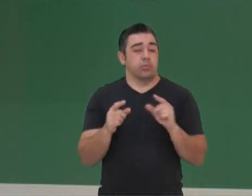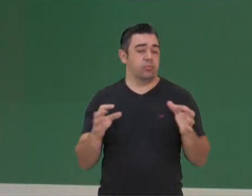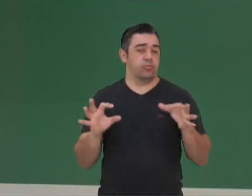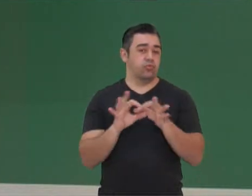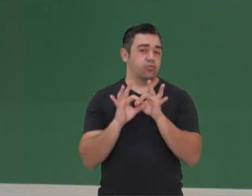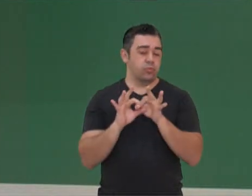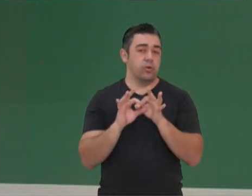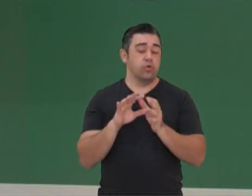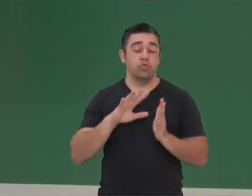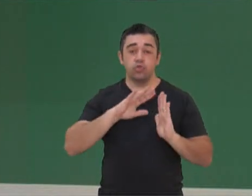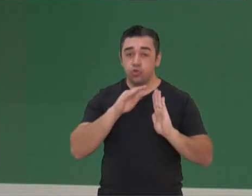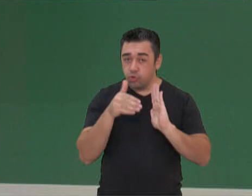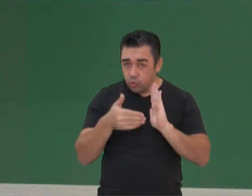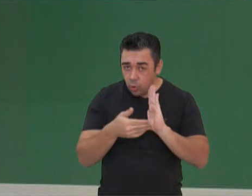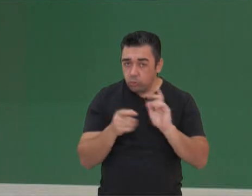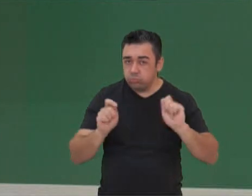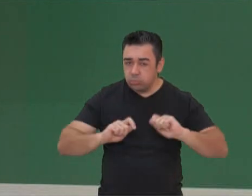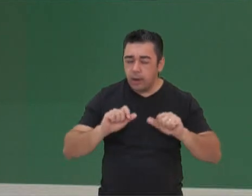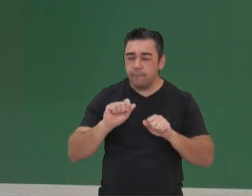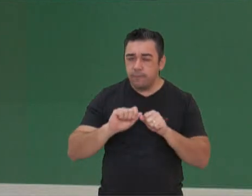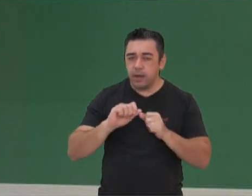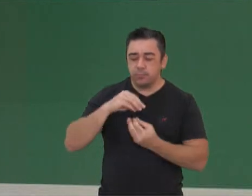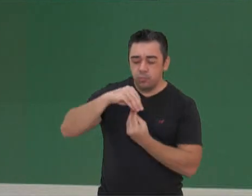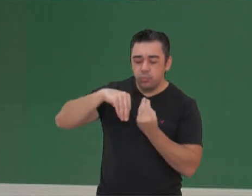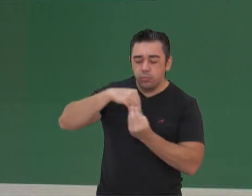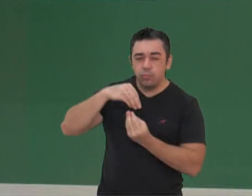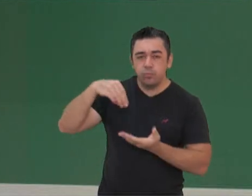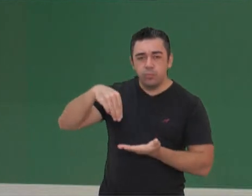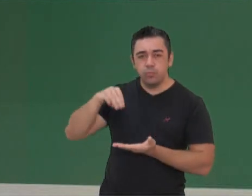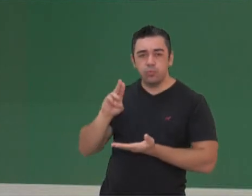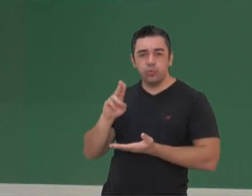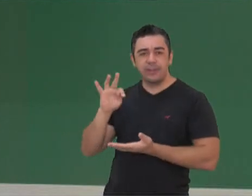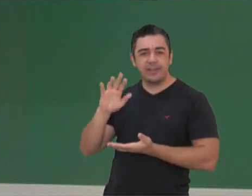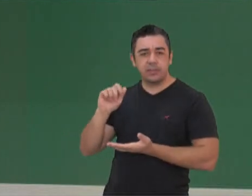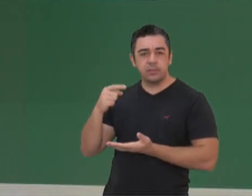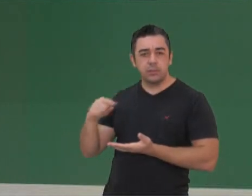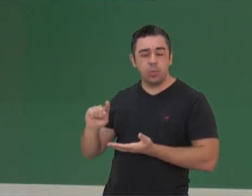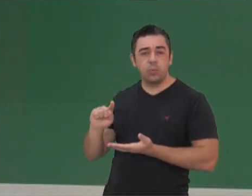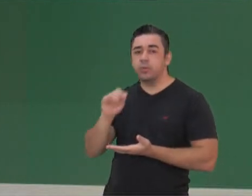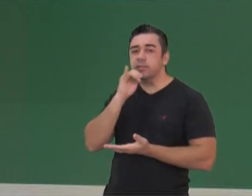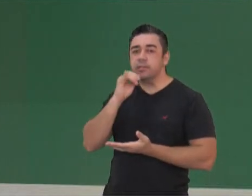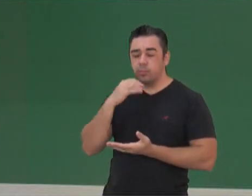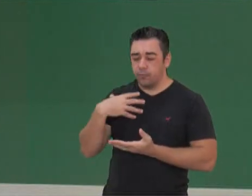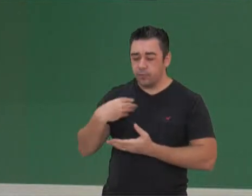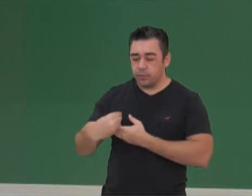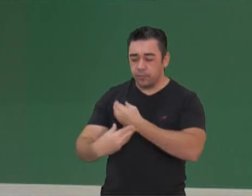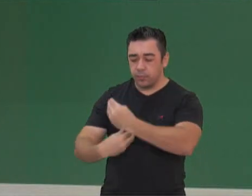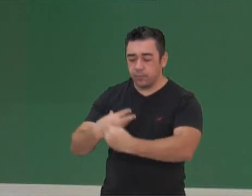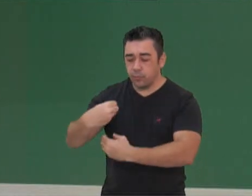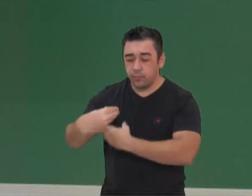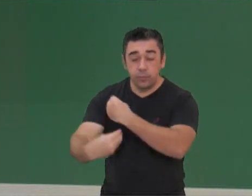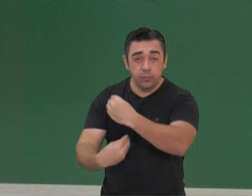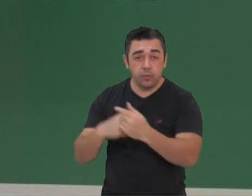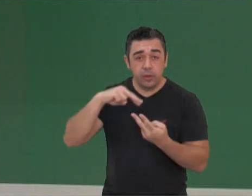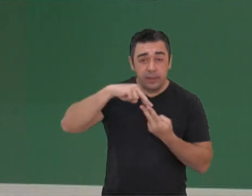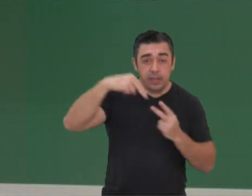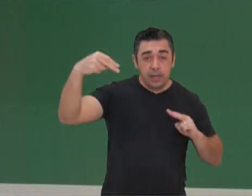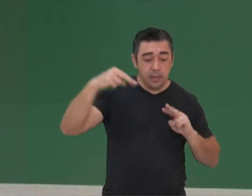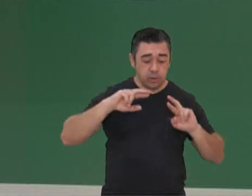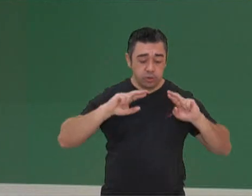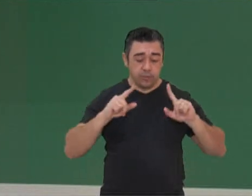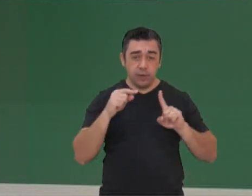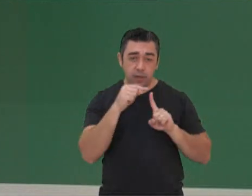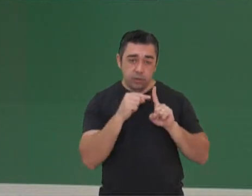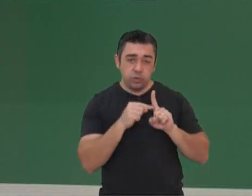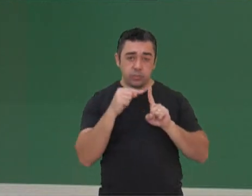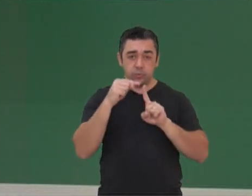é capaz de sofrer mutação. O que é mutação? Mudanças. Então, toda espécie sofre mudanças no seu DNA que pode